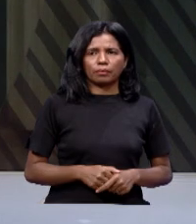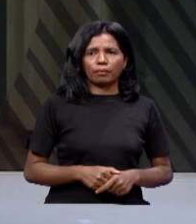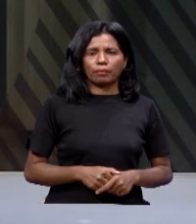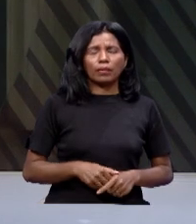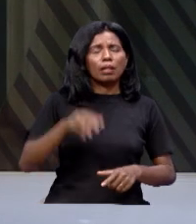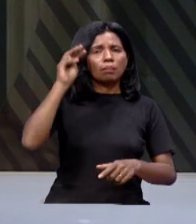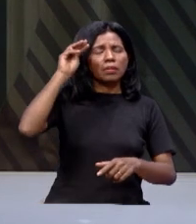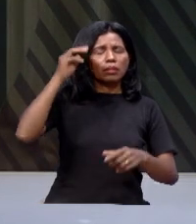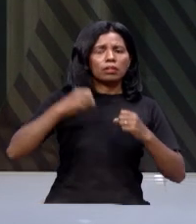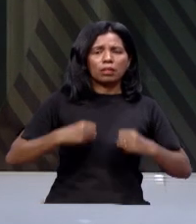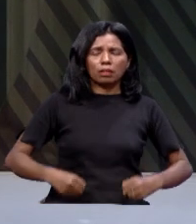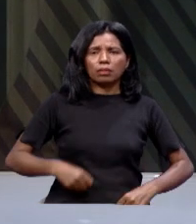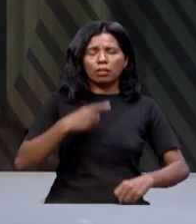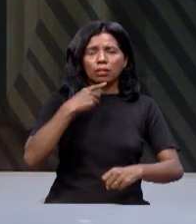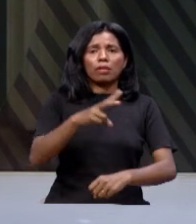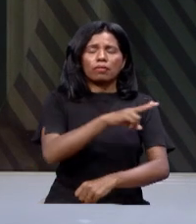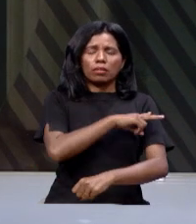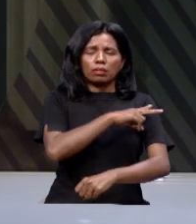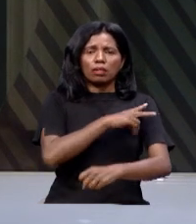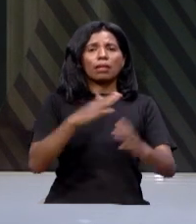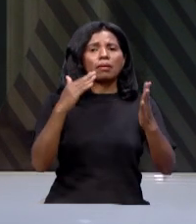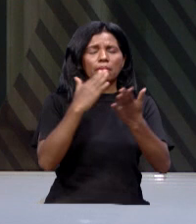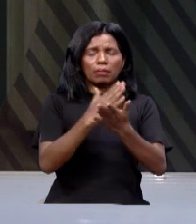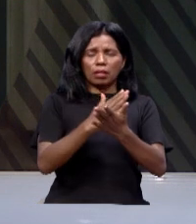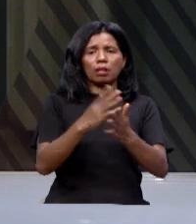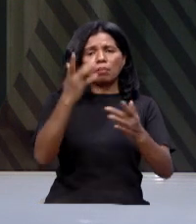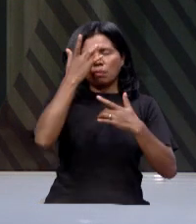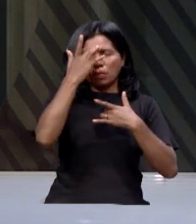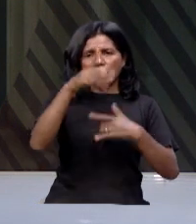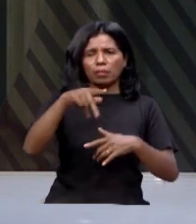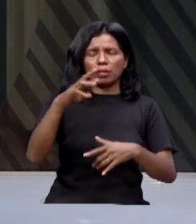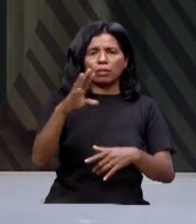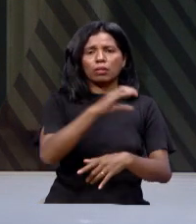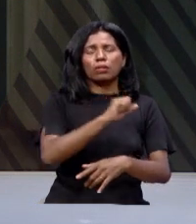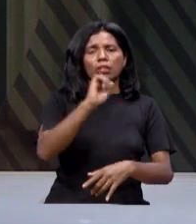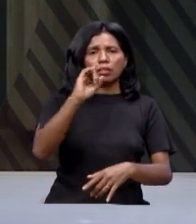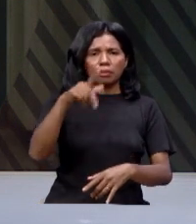O Ministério da Saúde introduz então vacina PCV para prevenção de moras de pneumonia no ISPA.